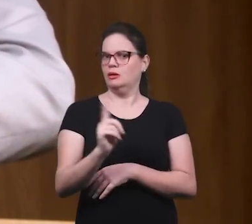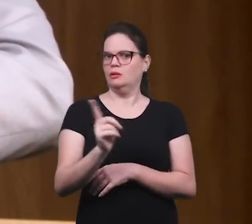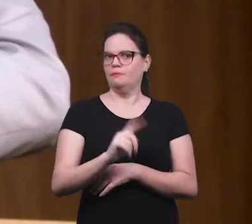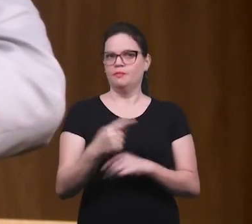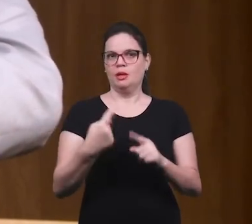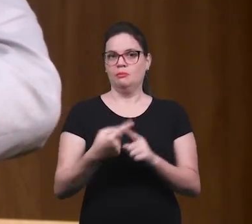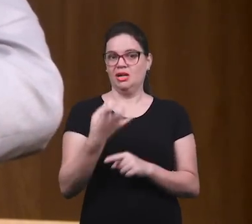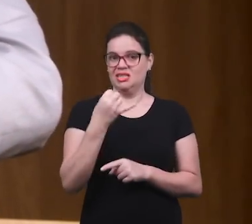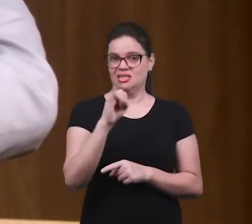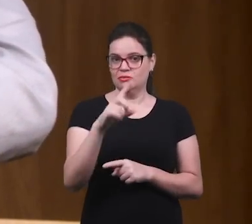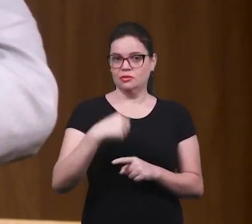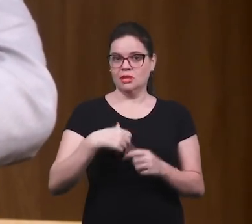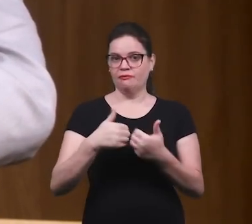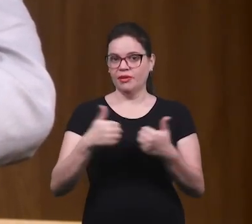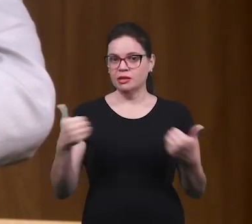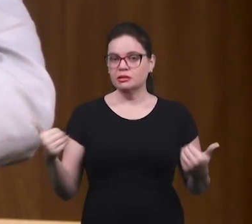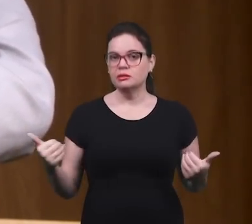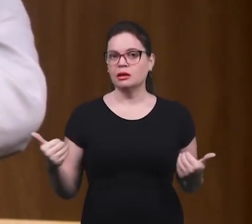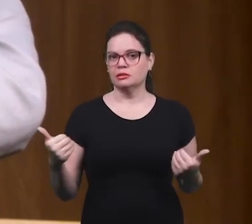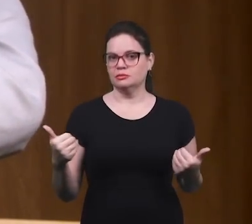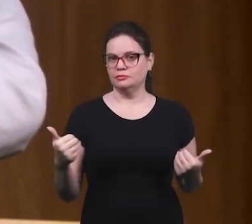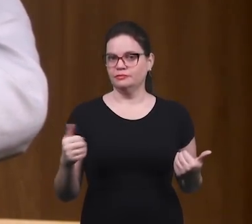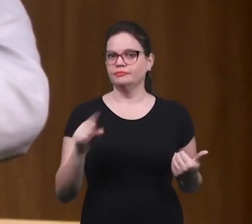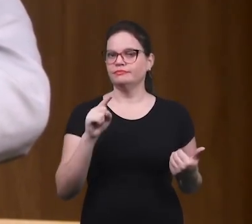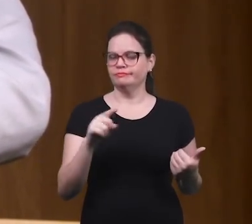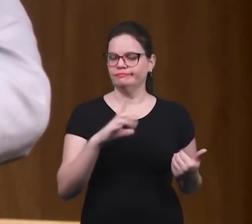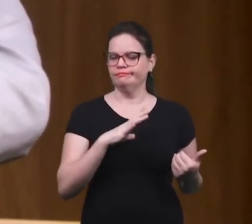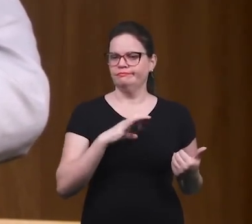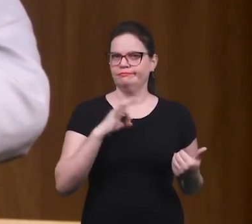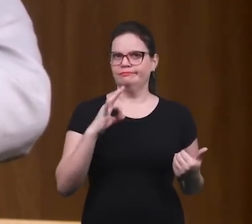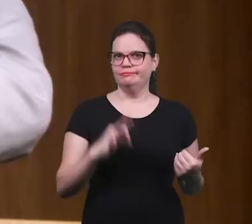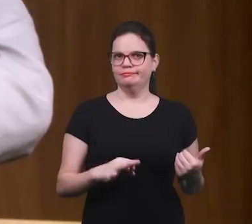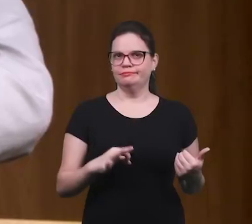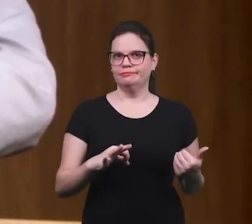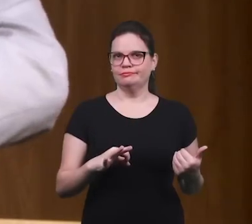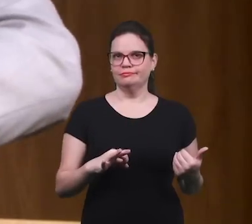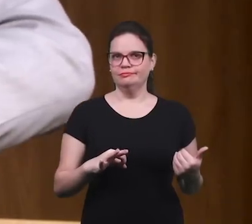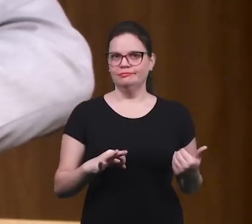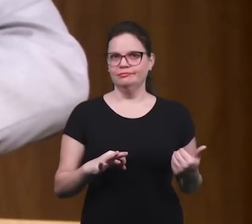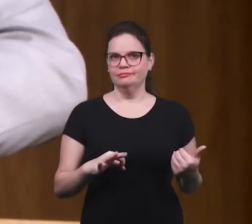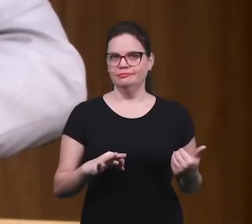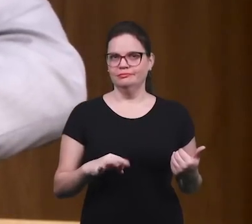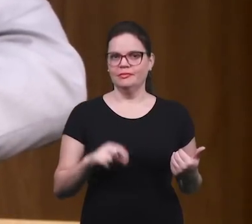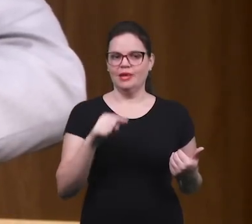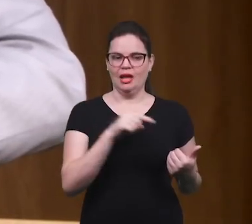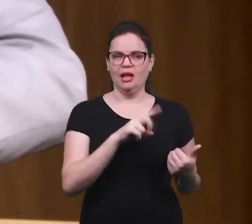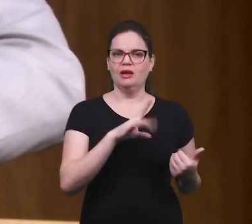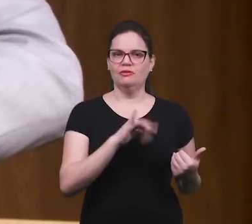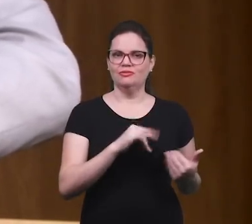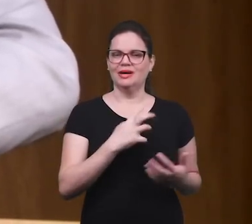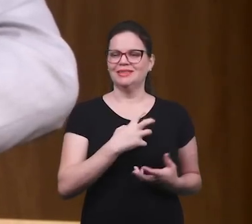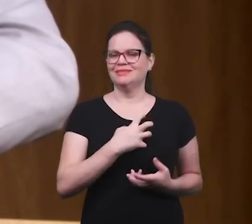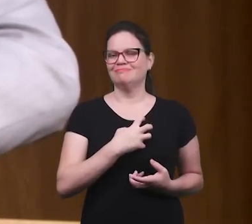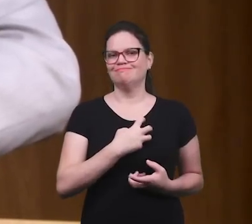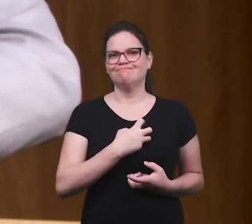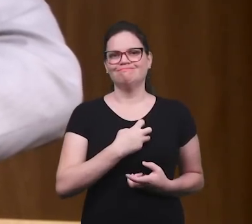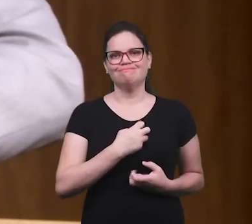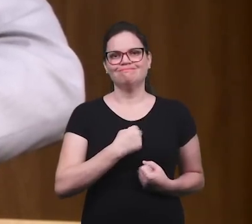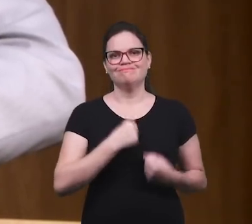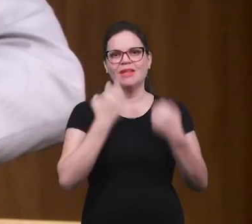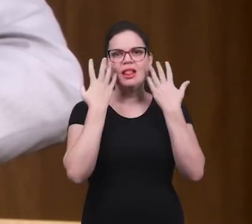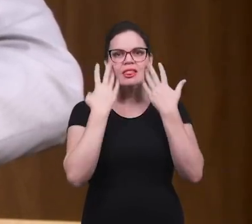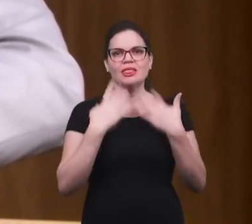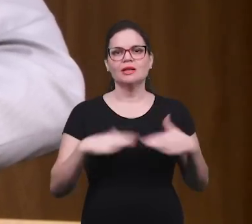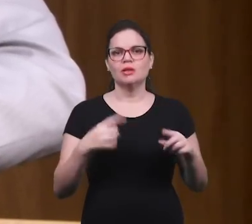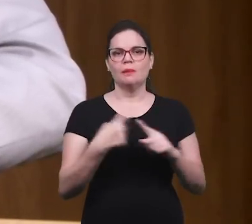dos pais dela, você pode ter certeza que ela vai levar uma tristeza com ela. Porque é dela. Está